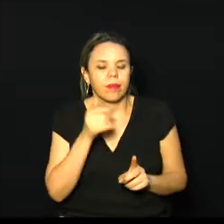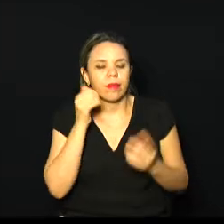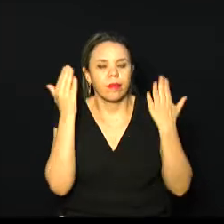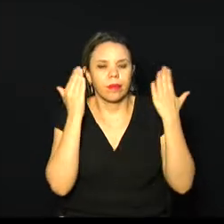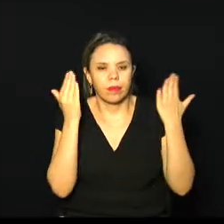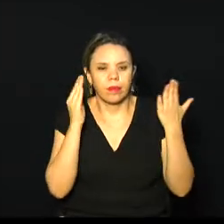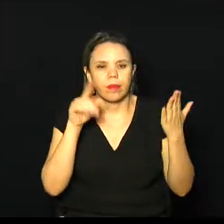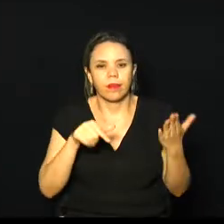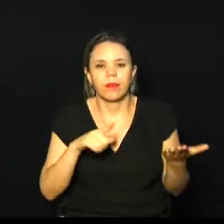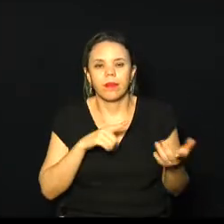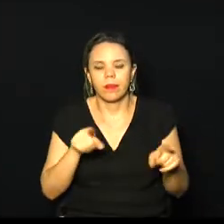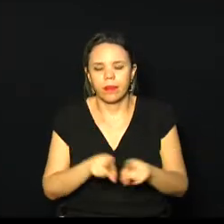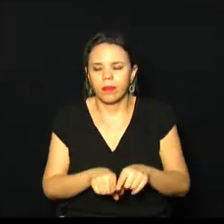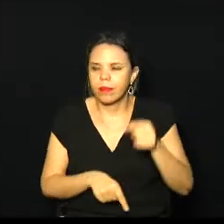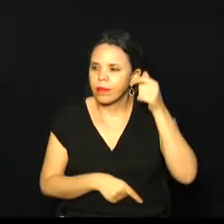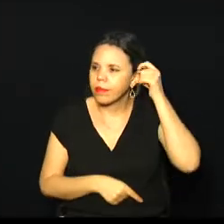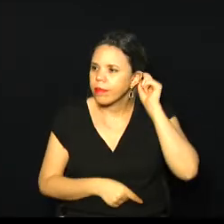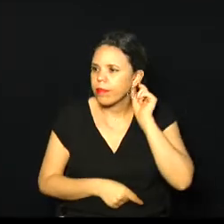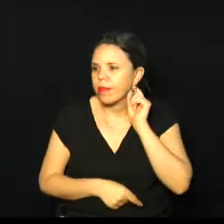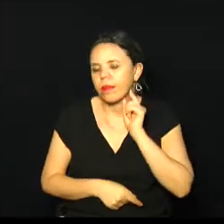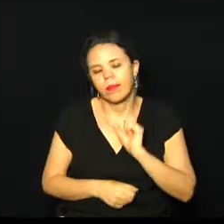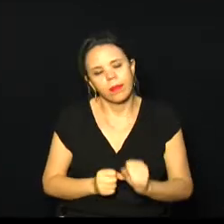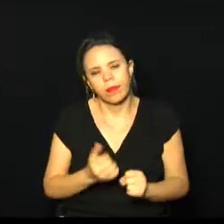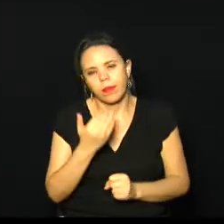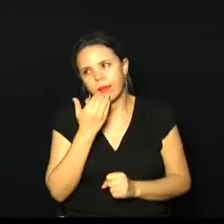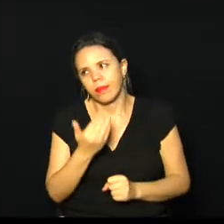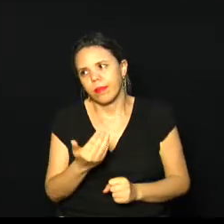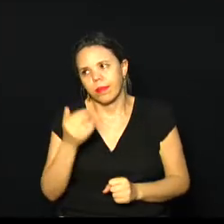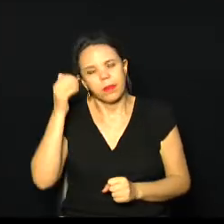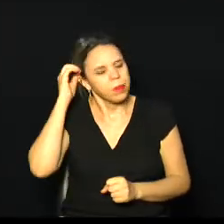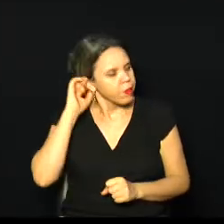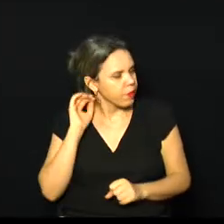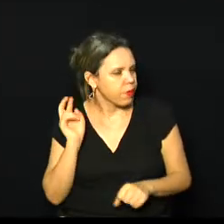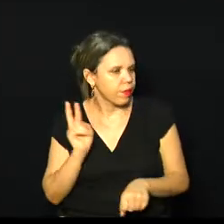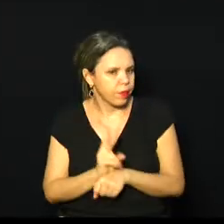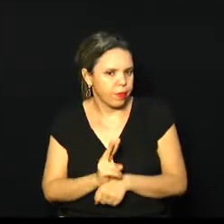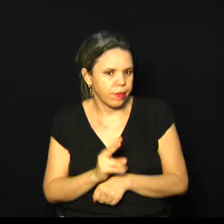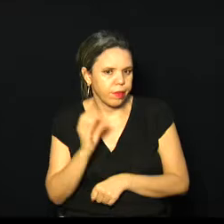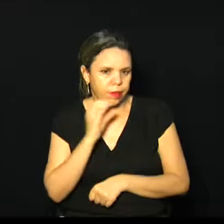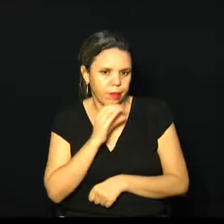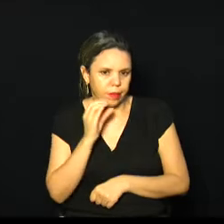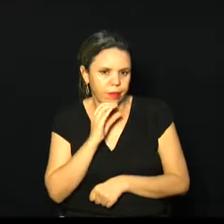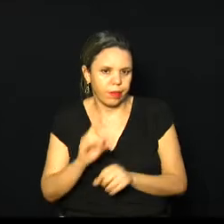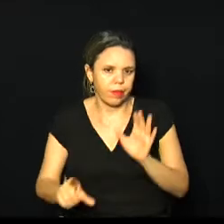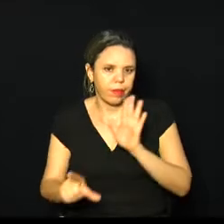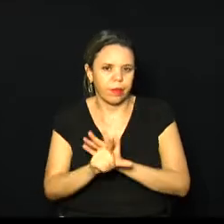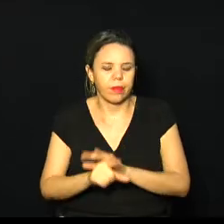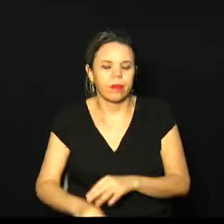mulher, hoje também você pode pedir, então, medidas protetivas de urgência legais.